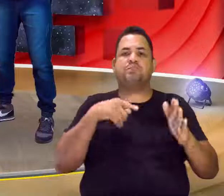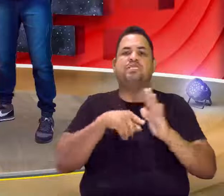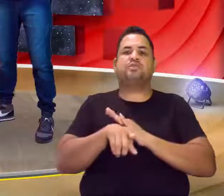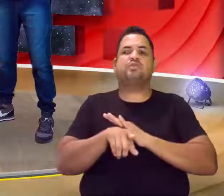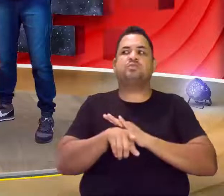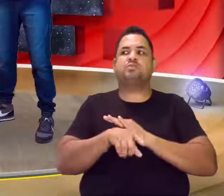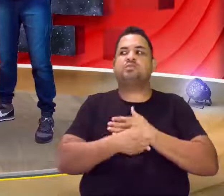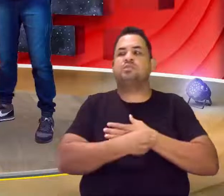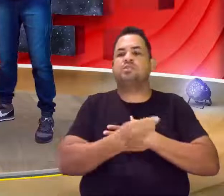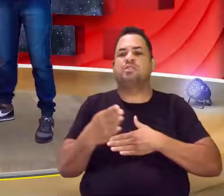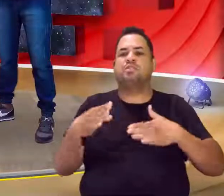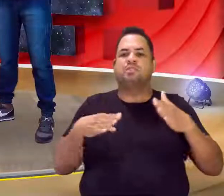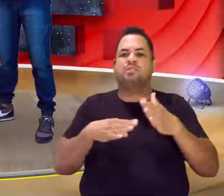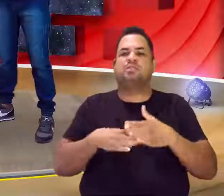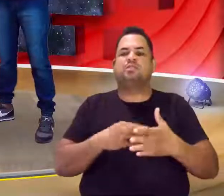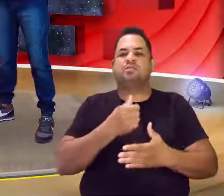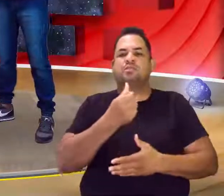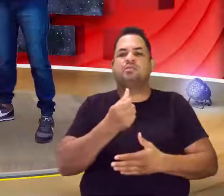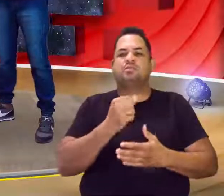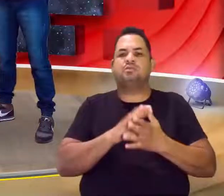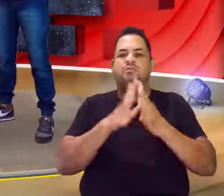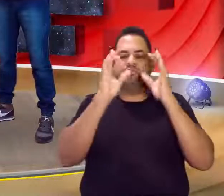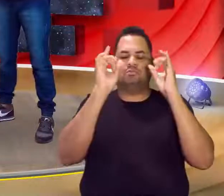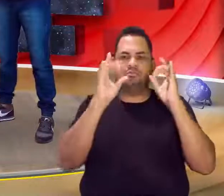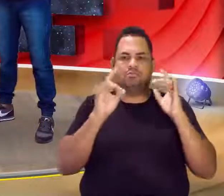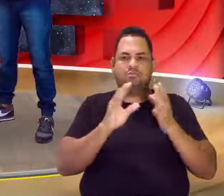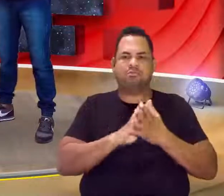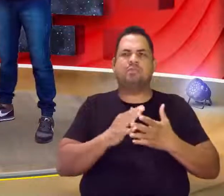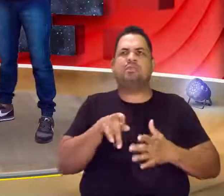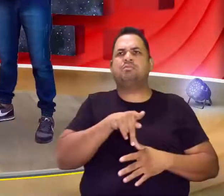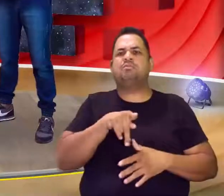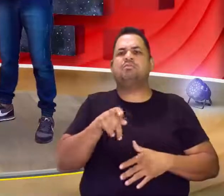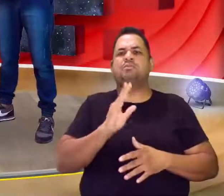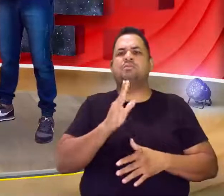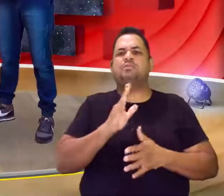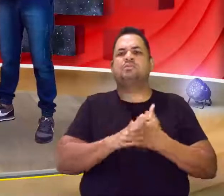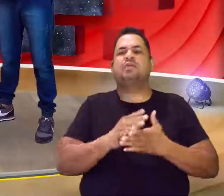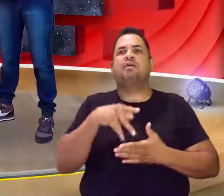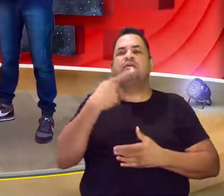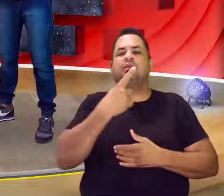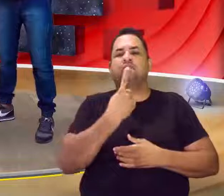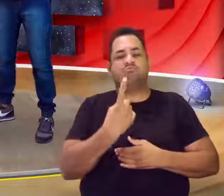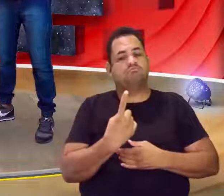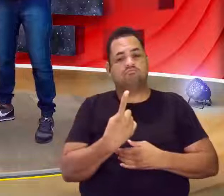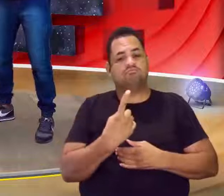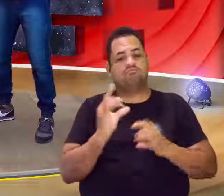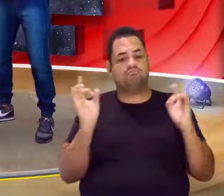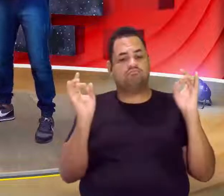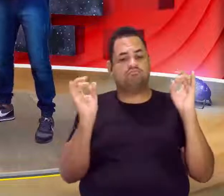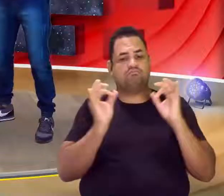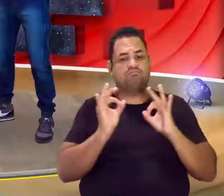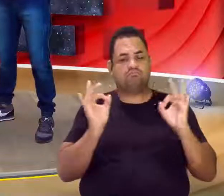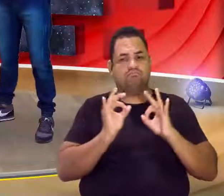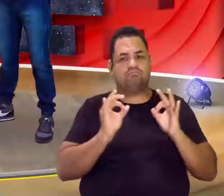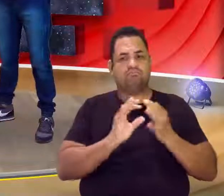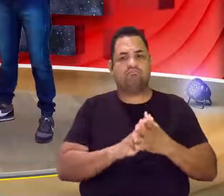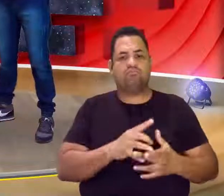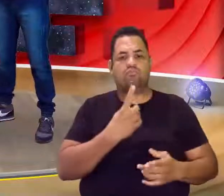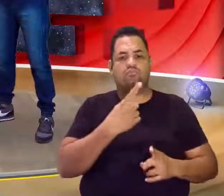máxima, 6. E aí você fica um detalhe. Ah, professor, mas ele já disse uma. Perfeito. 1 mais